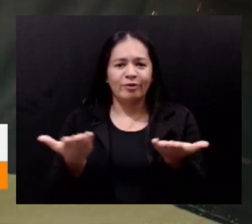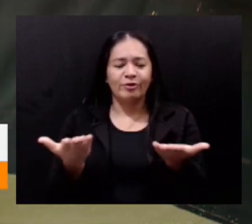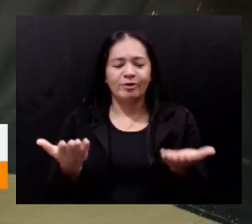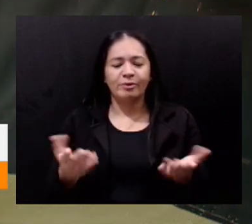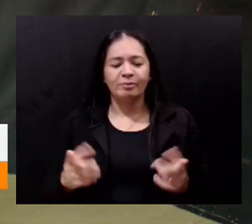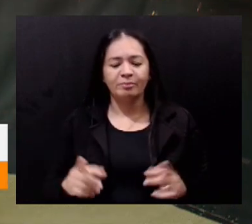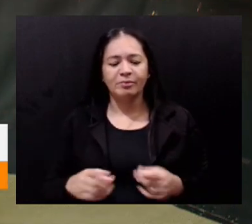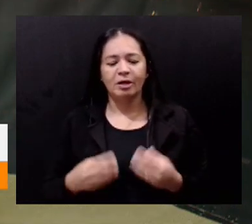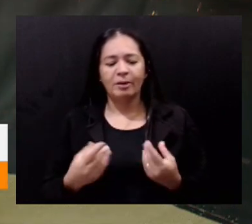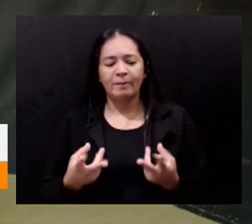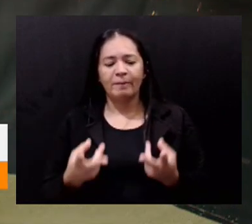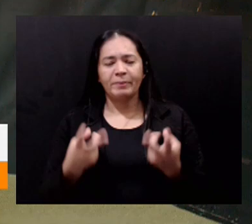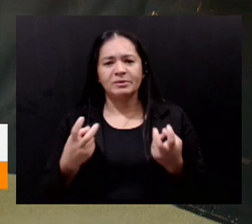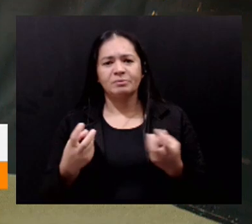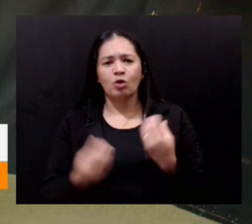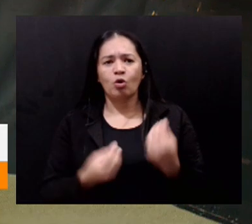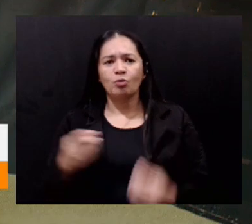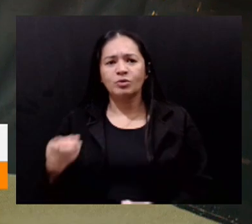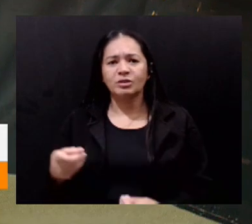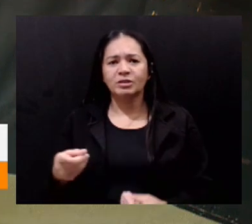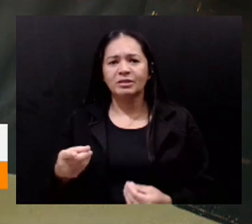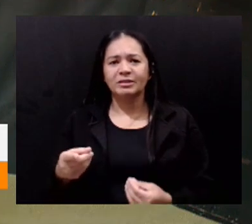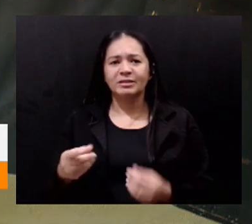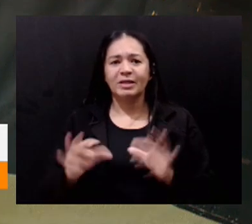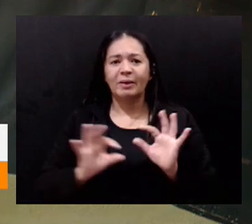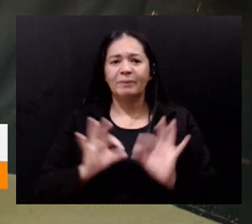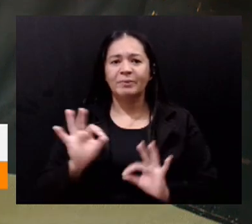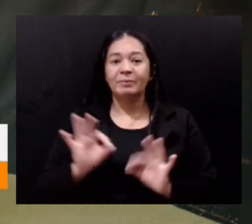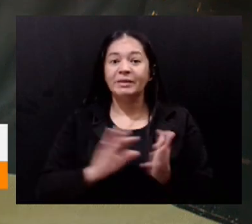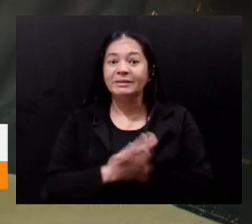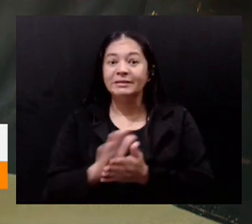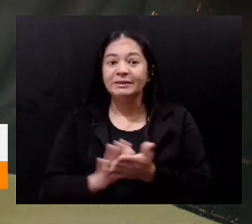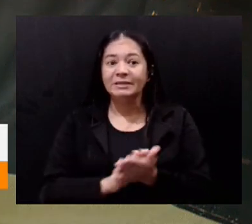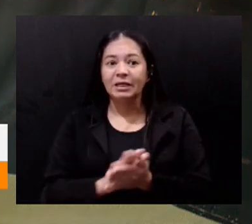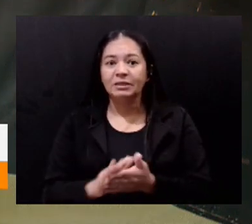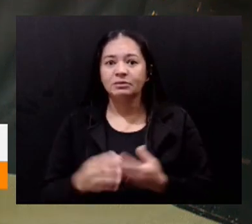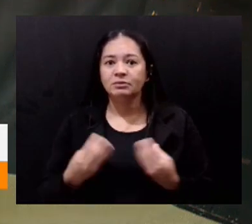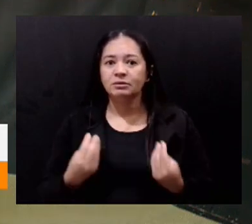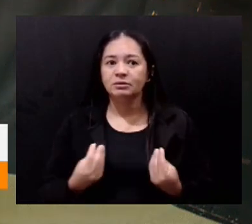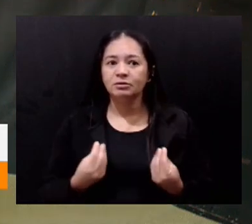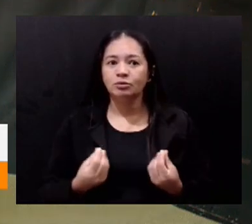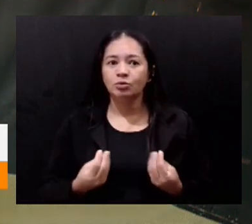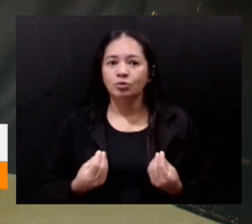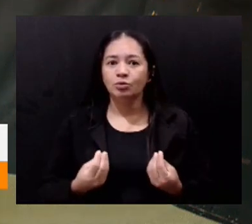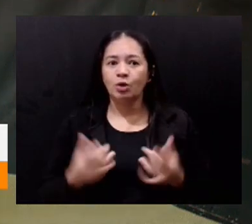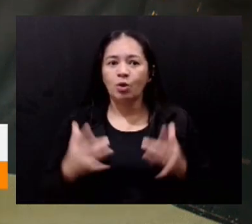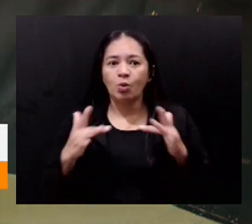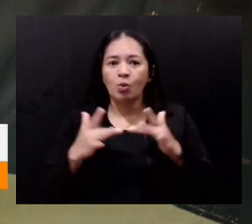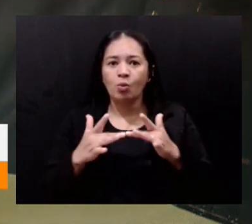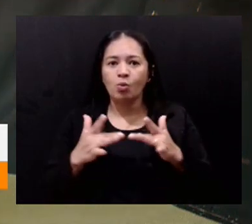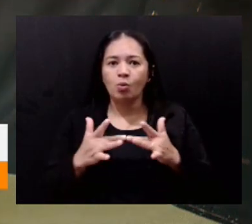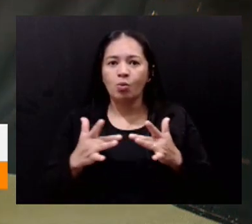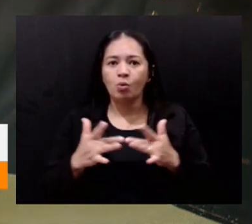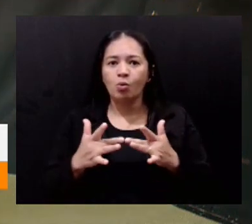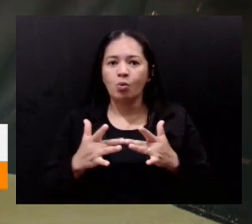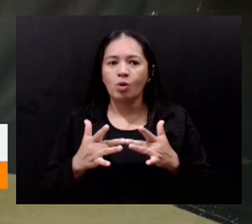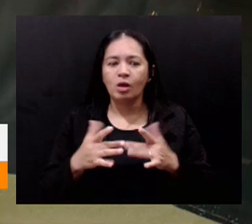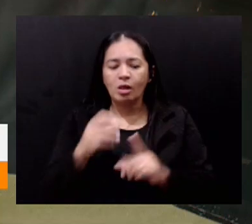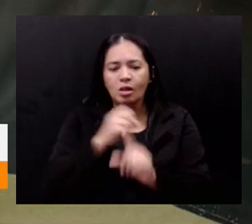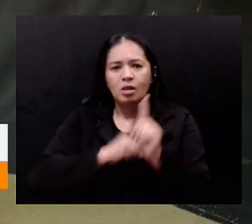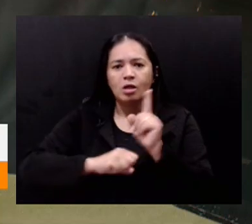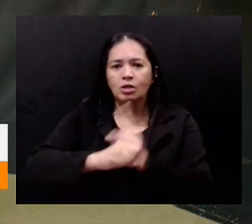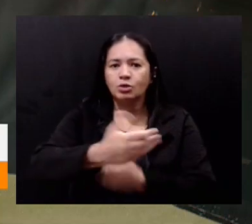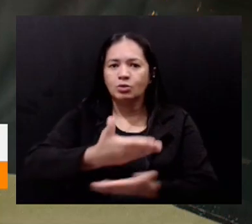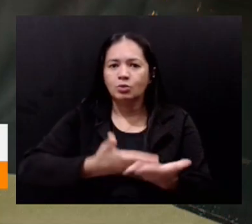estão despreparados, Hum. né, para o contato, para a socialização, porque